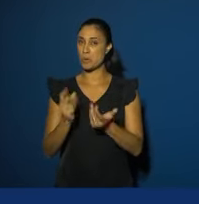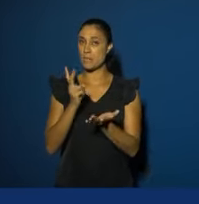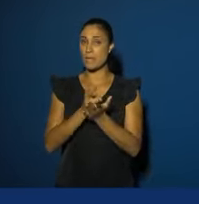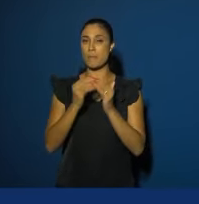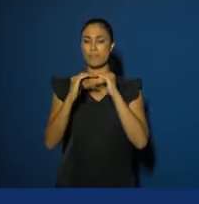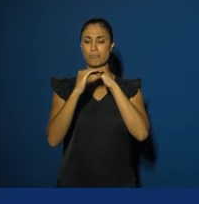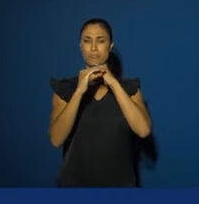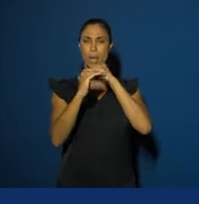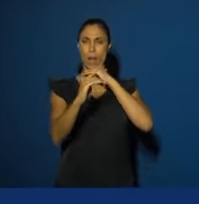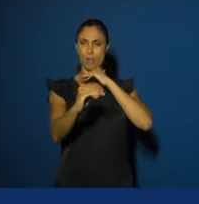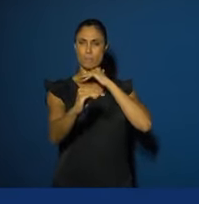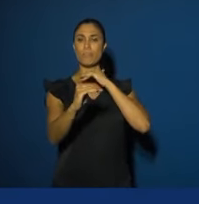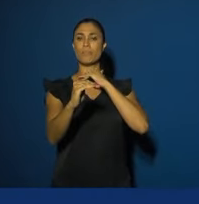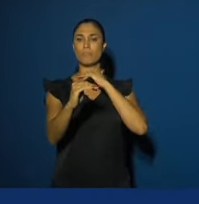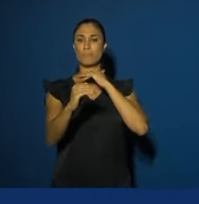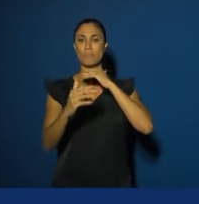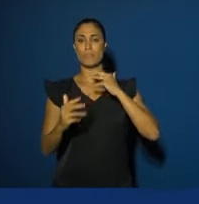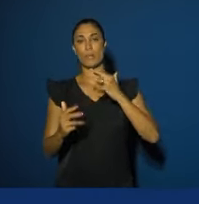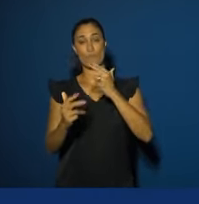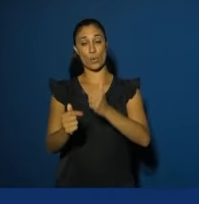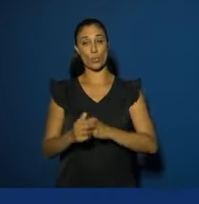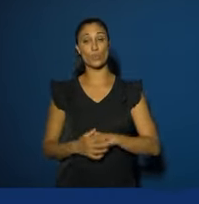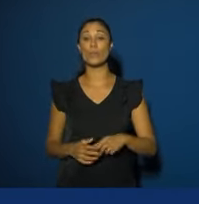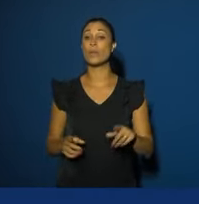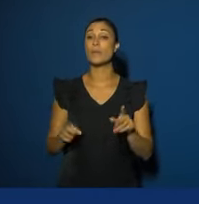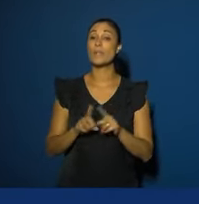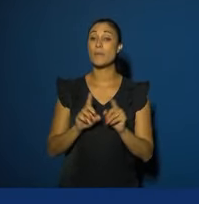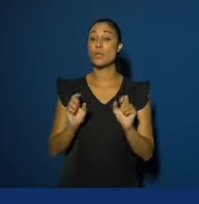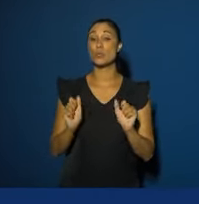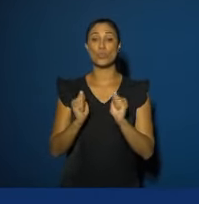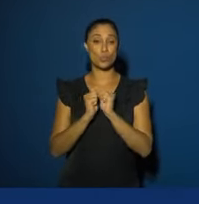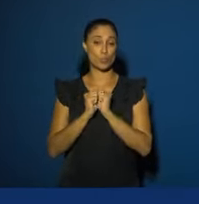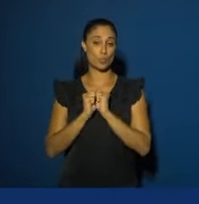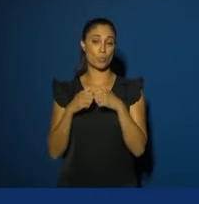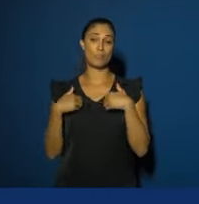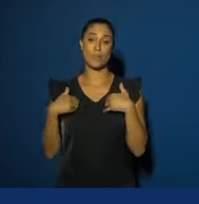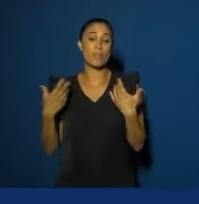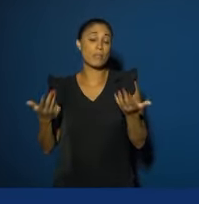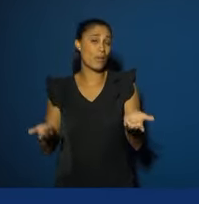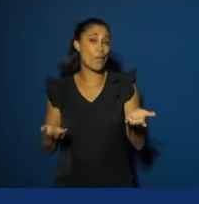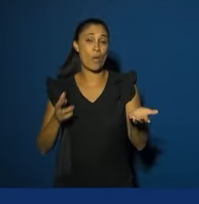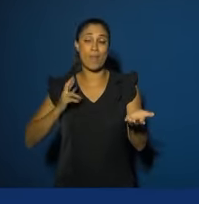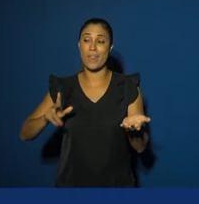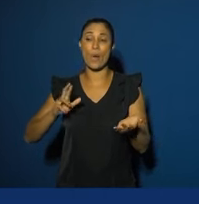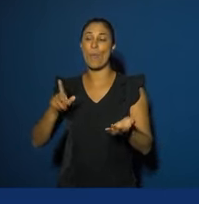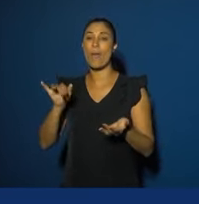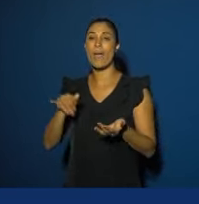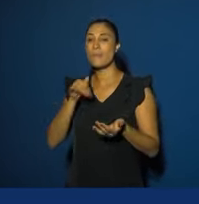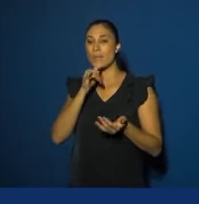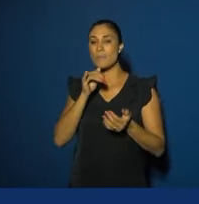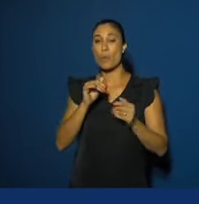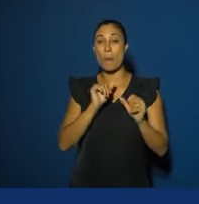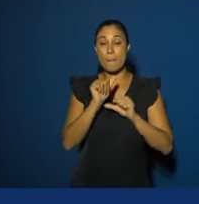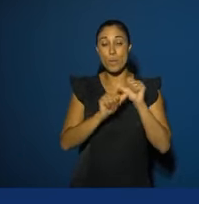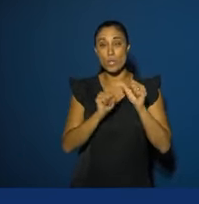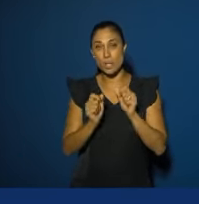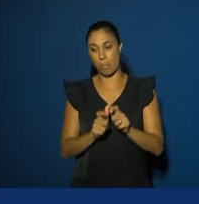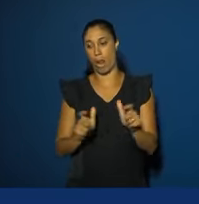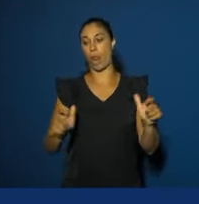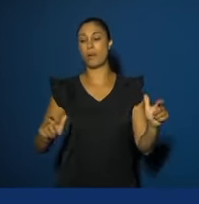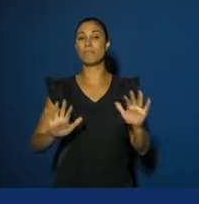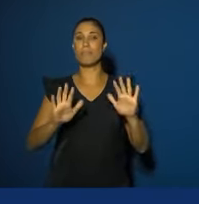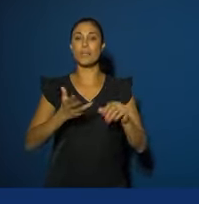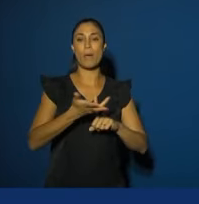num padrão eh incrível e e tudo junto então realmente assim não foi uma grande mudança mas só uma